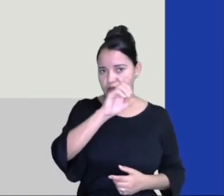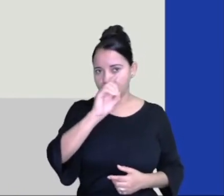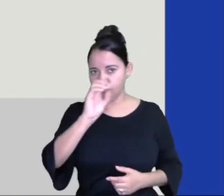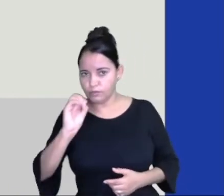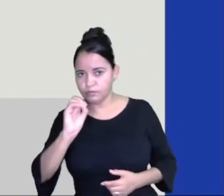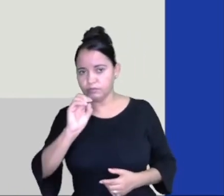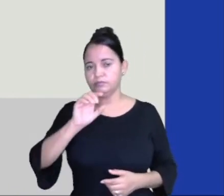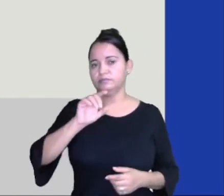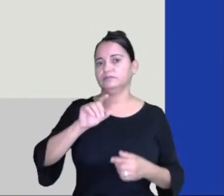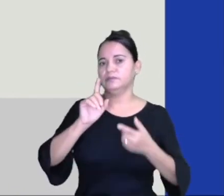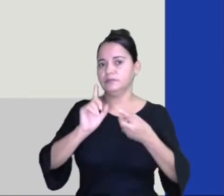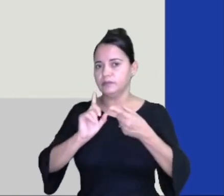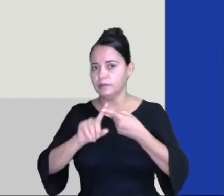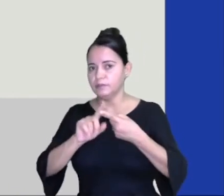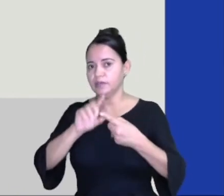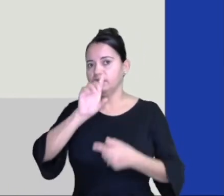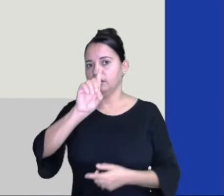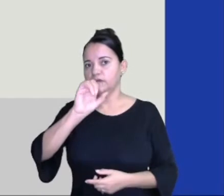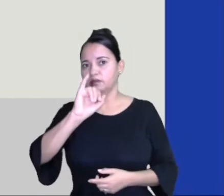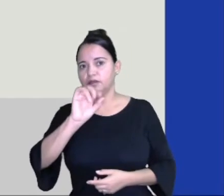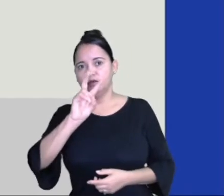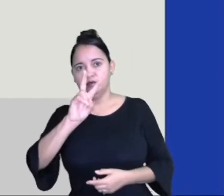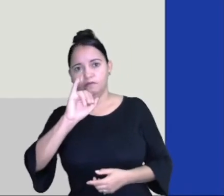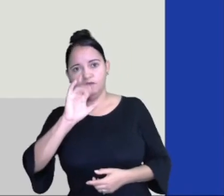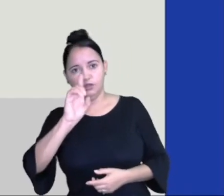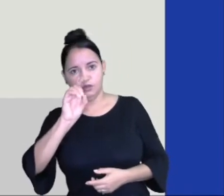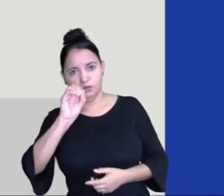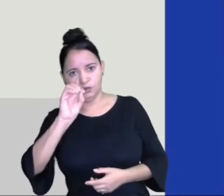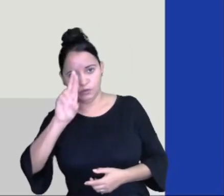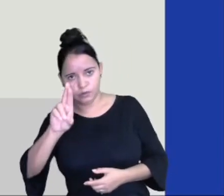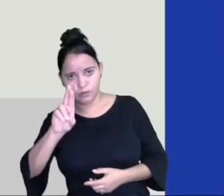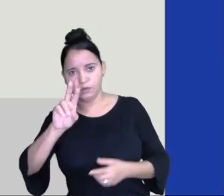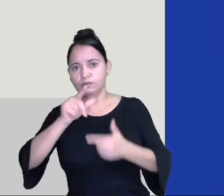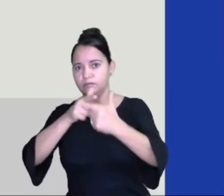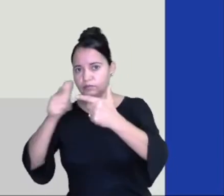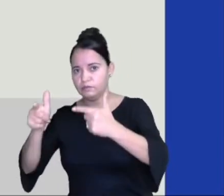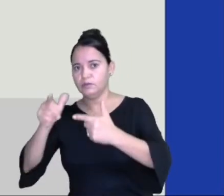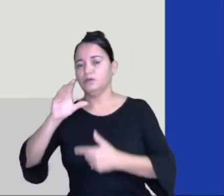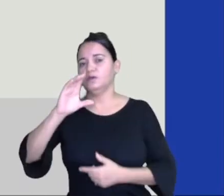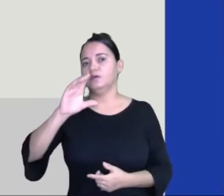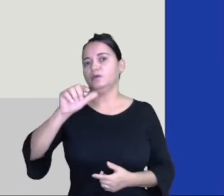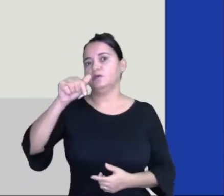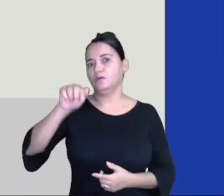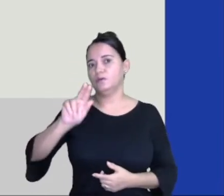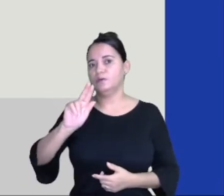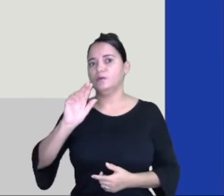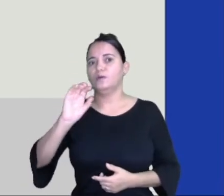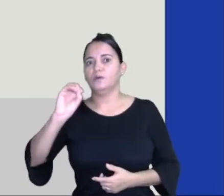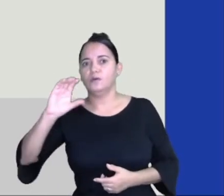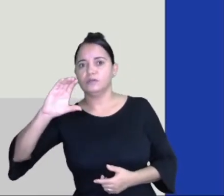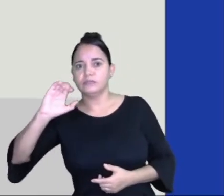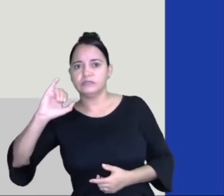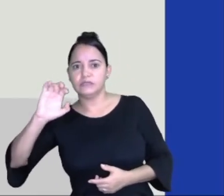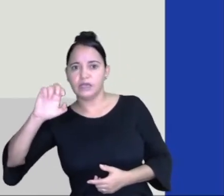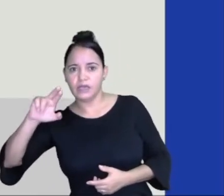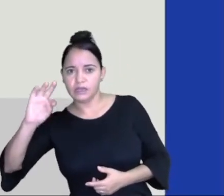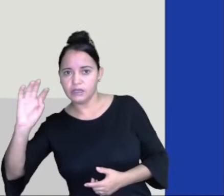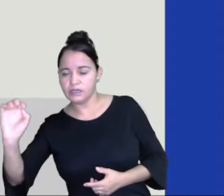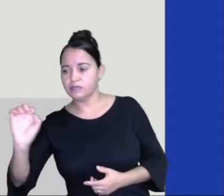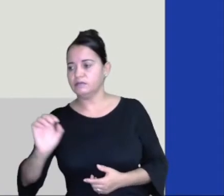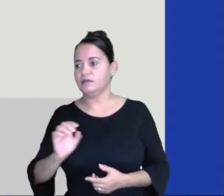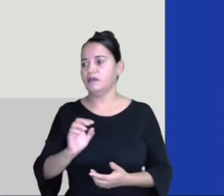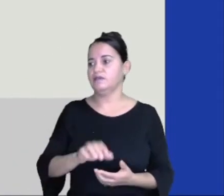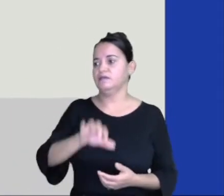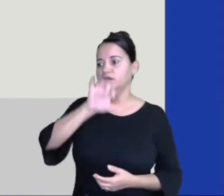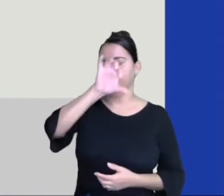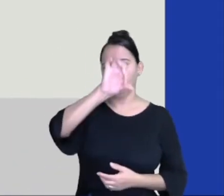o quociente. Então, nessa divisão exata, tá? Eu vou ter quem? 9 dividido por 3 igual